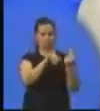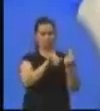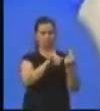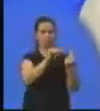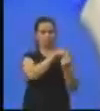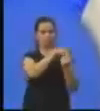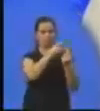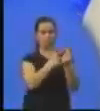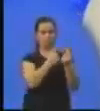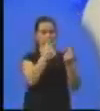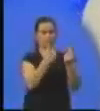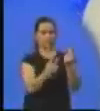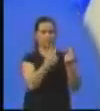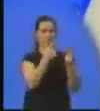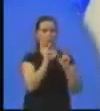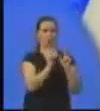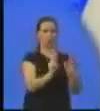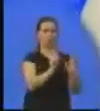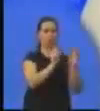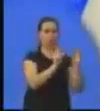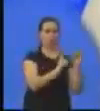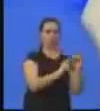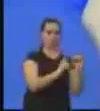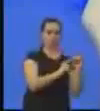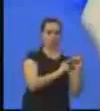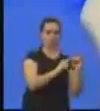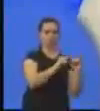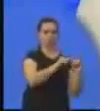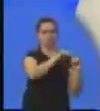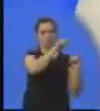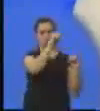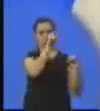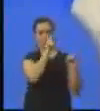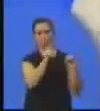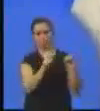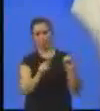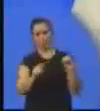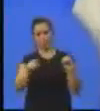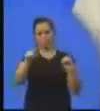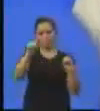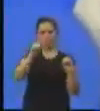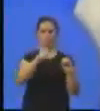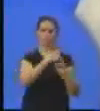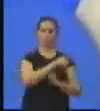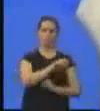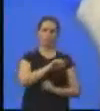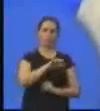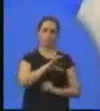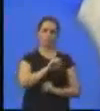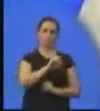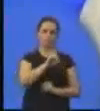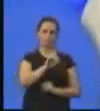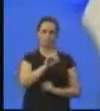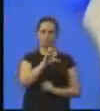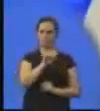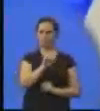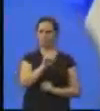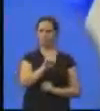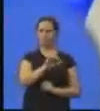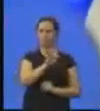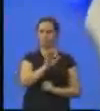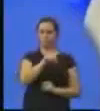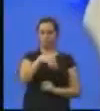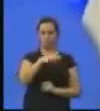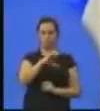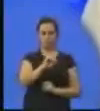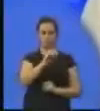igual ao que tinha começado lá no zero. Então, eu acabei de estabelecer o período da nossa função. Período, lembrando que